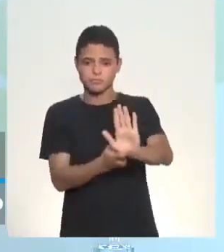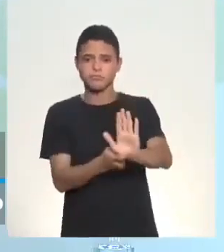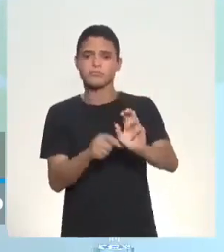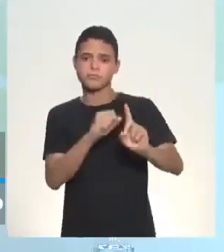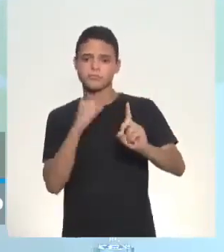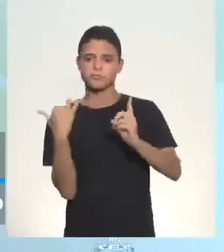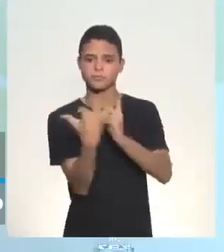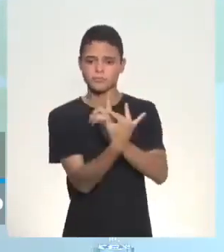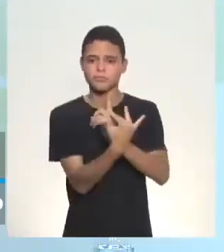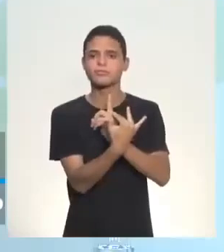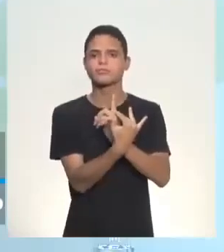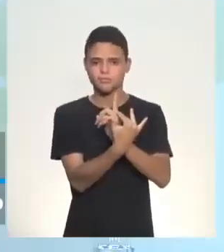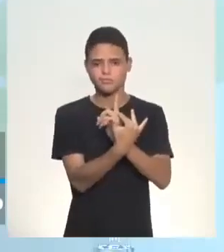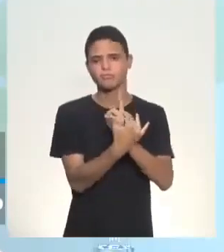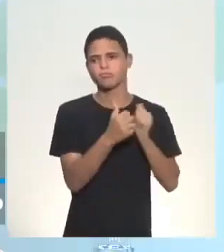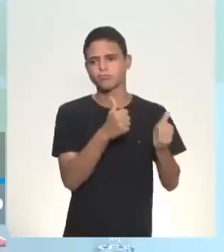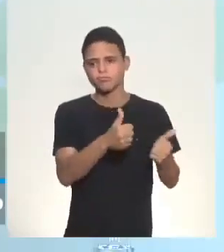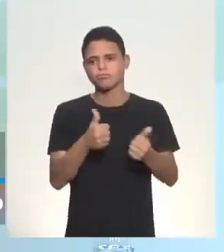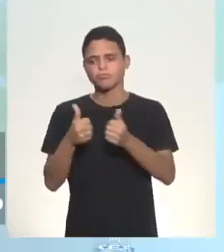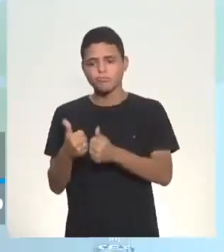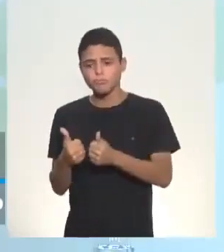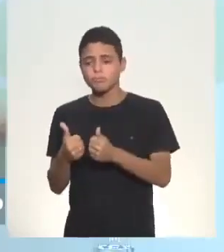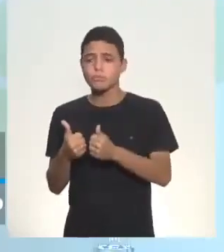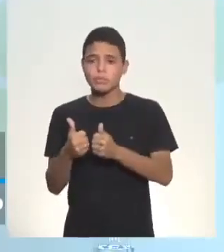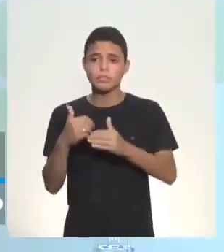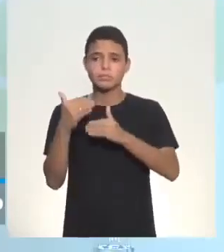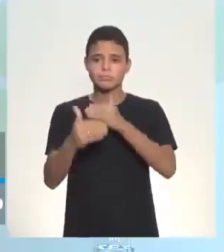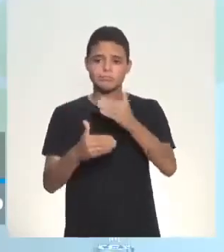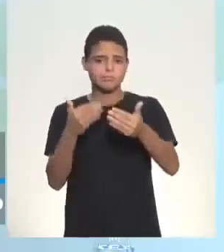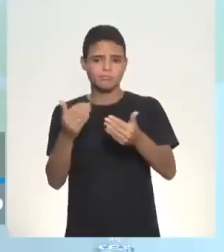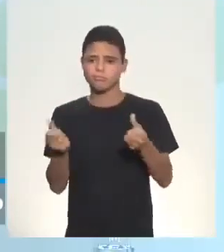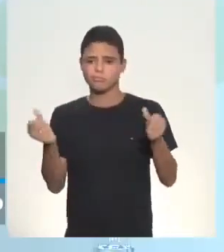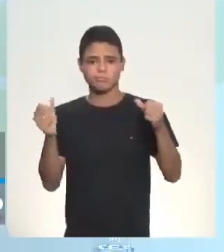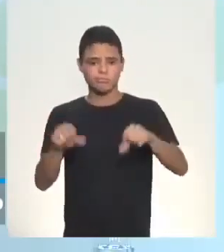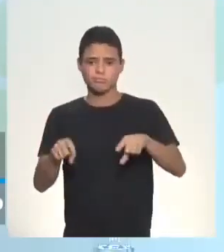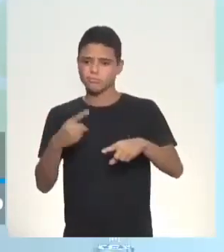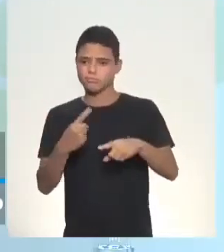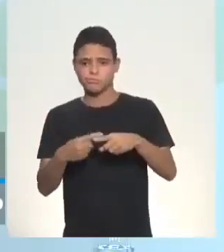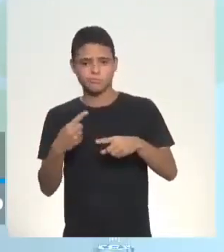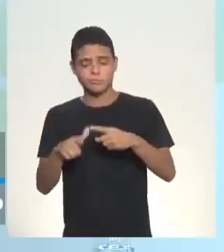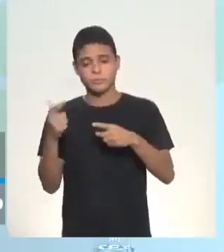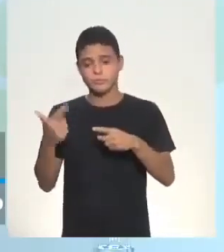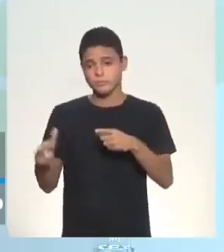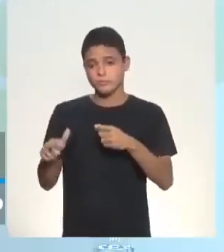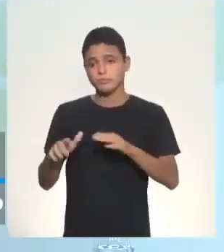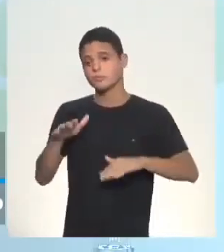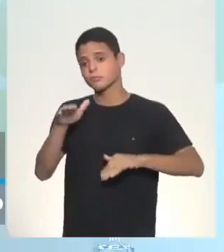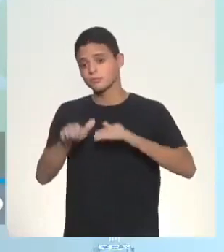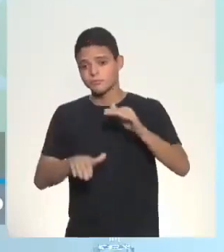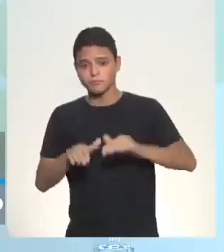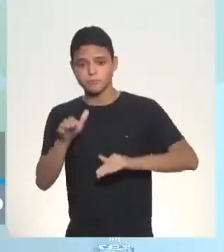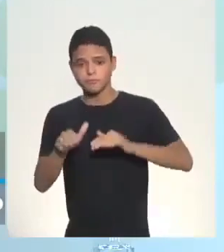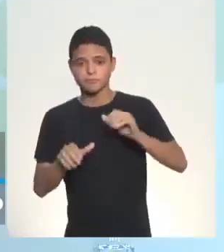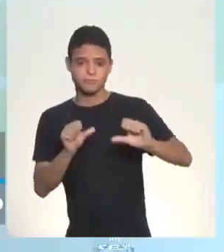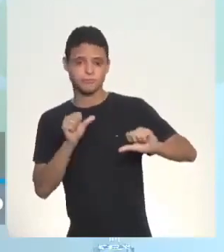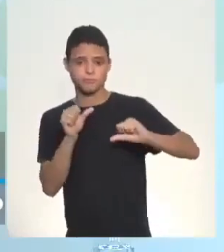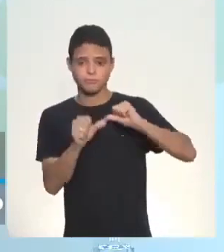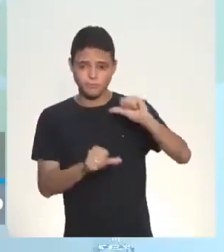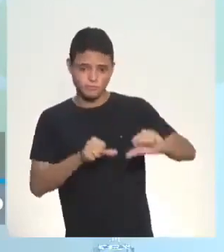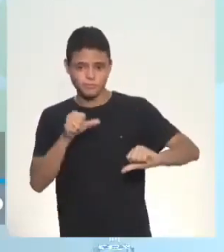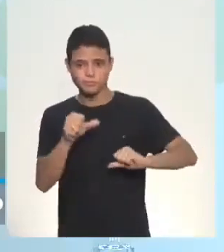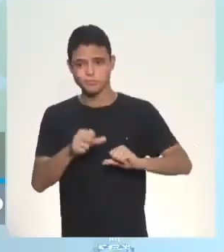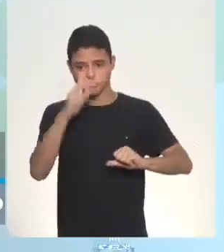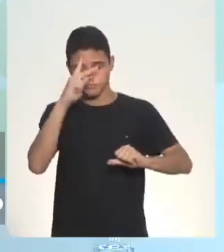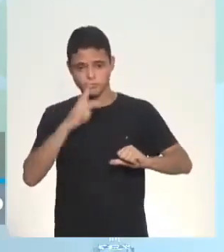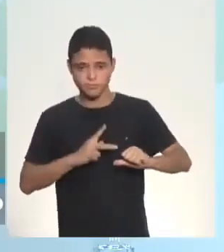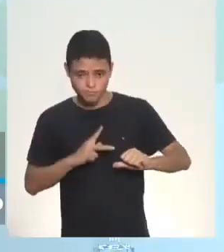tudo bem, quando na verdade não está, né? E mudar o comportamento bruscamente durante o tempo ali curto é